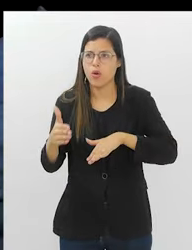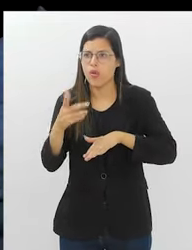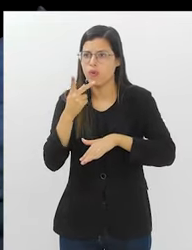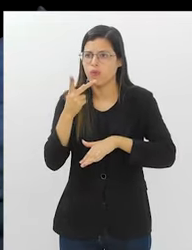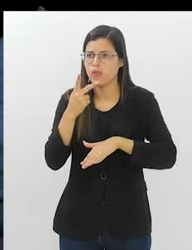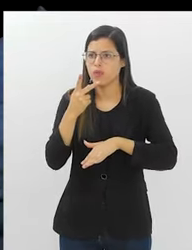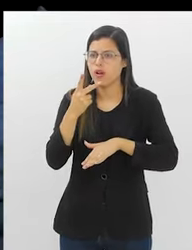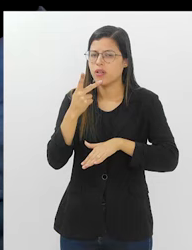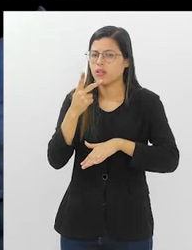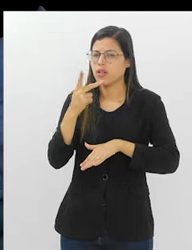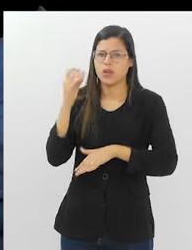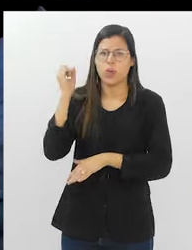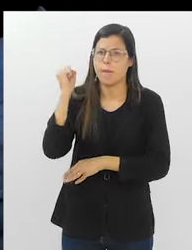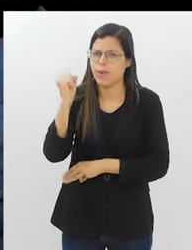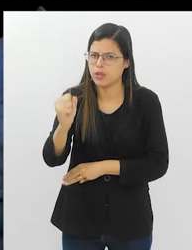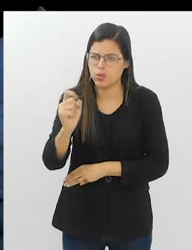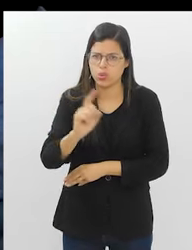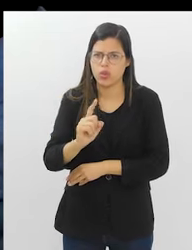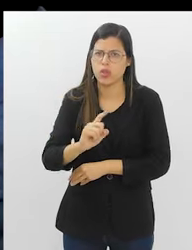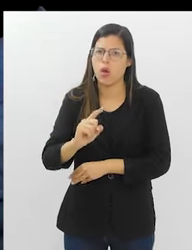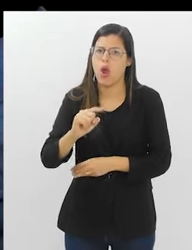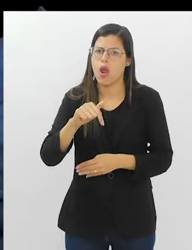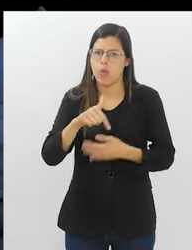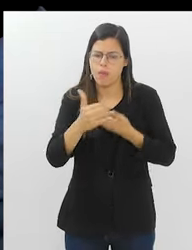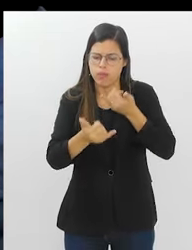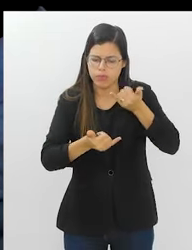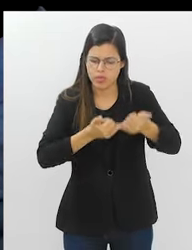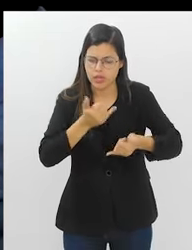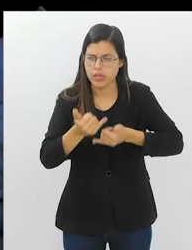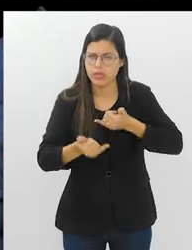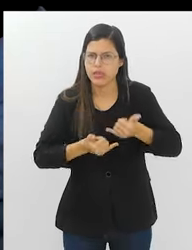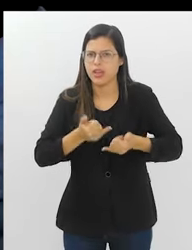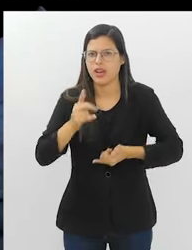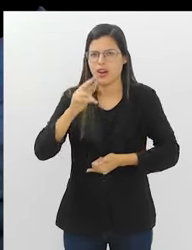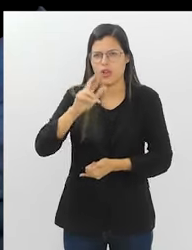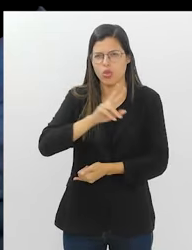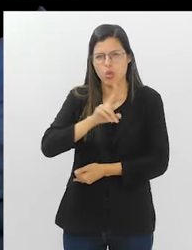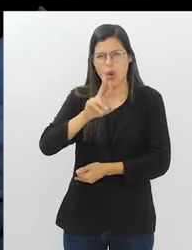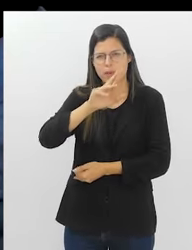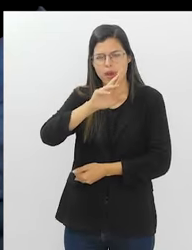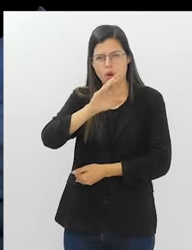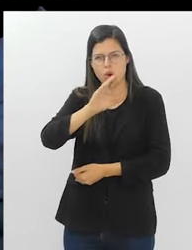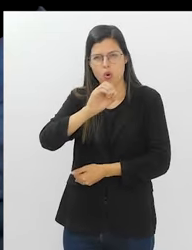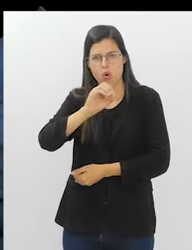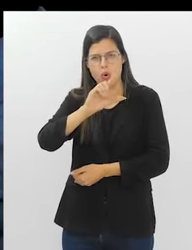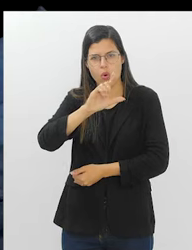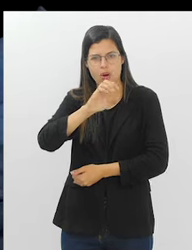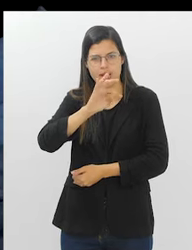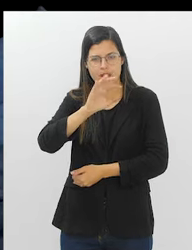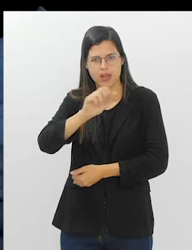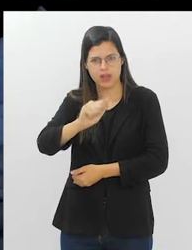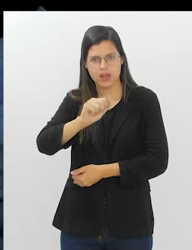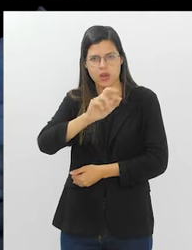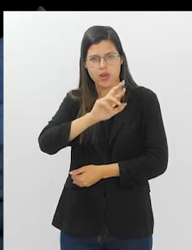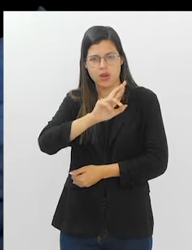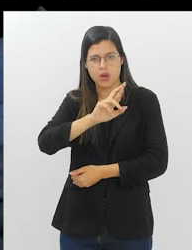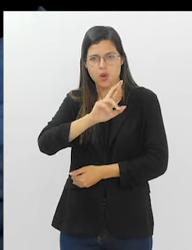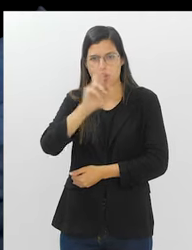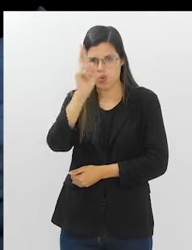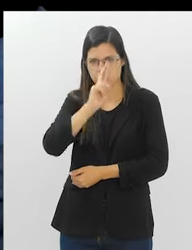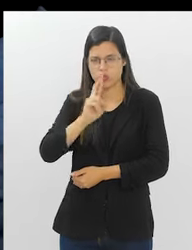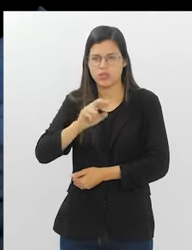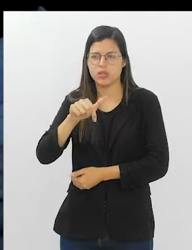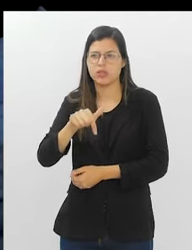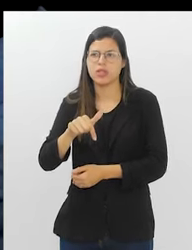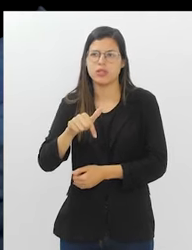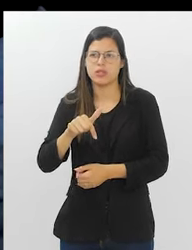não matou, que foi uma brincadeira, era uma roleta russa, e foi ele que tirou a própria vida, e com isso